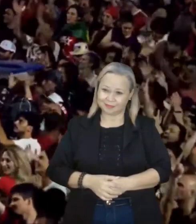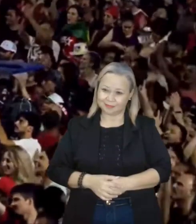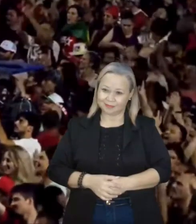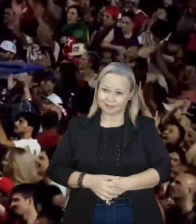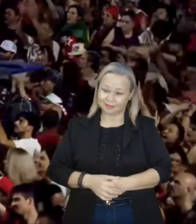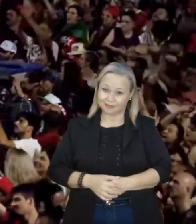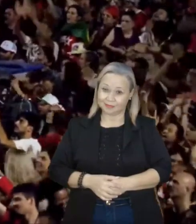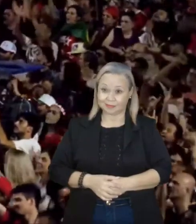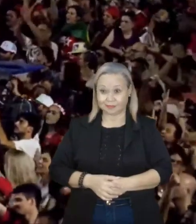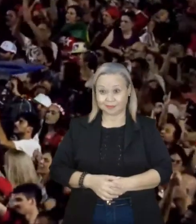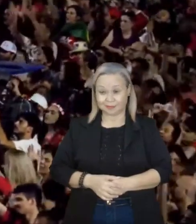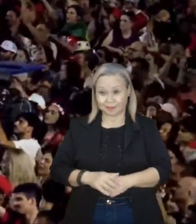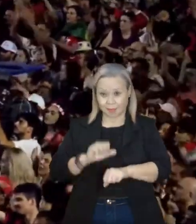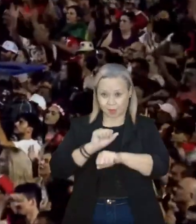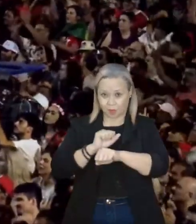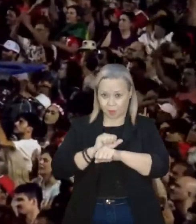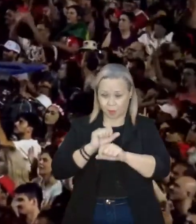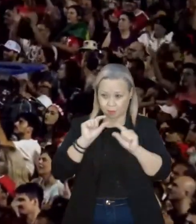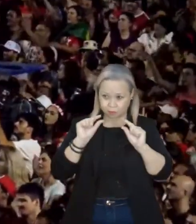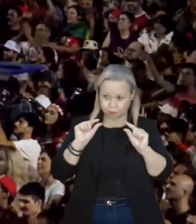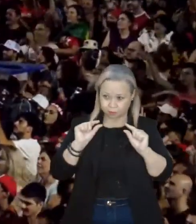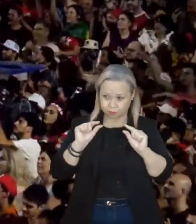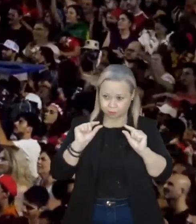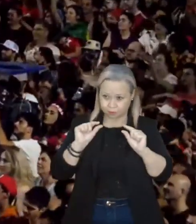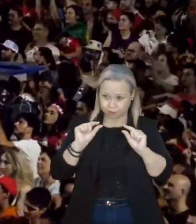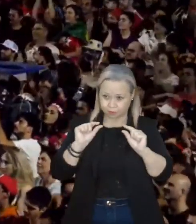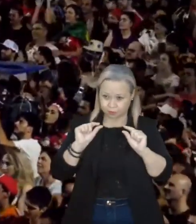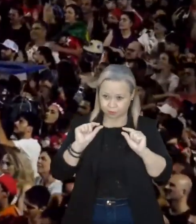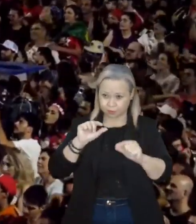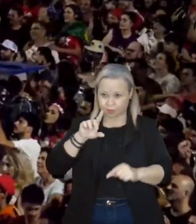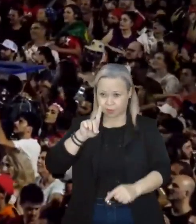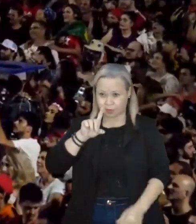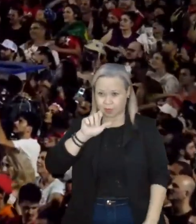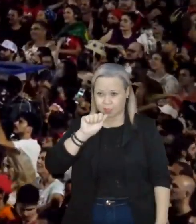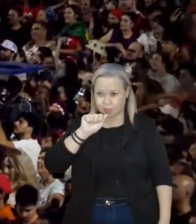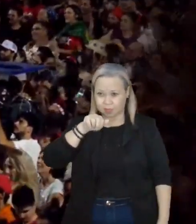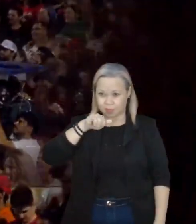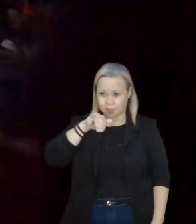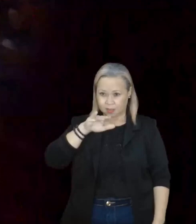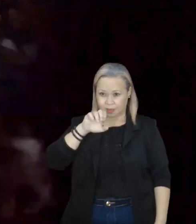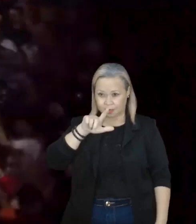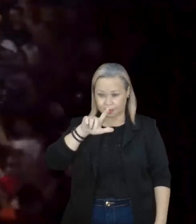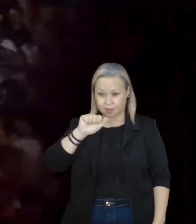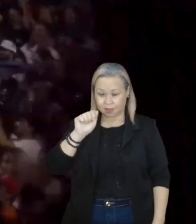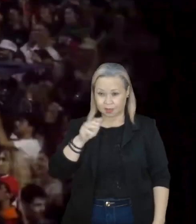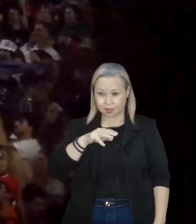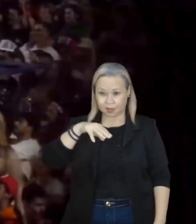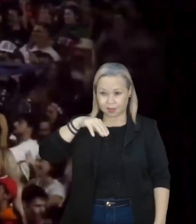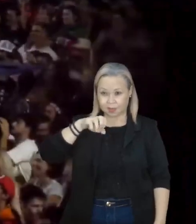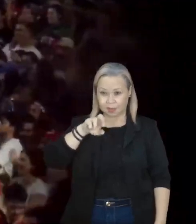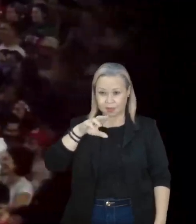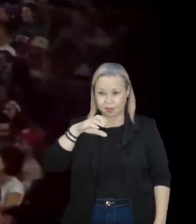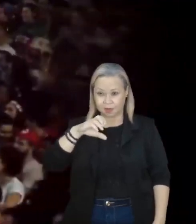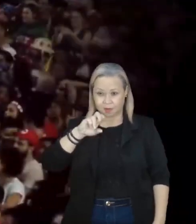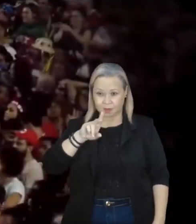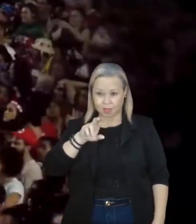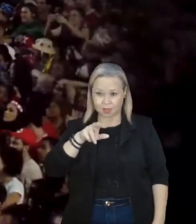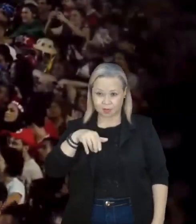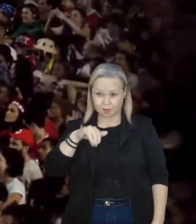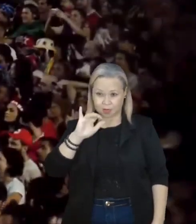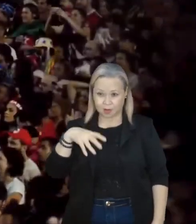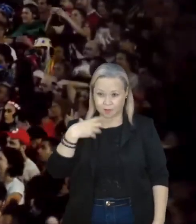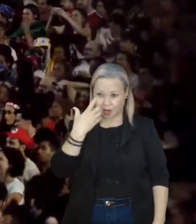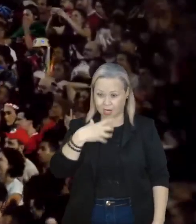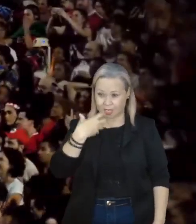Ô, gente, espera um pouco. A Daniela, eu acho que vai cantar aqui. Eu acho.